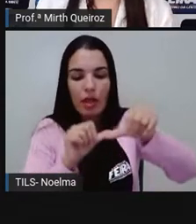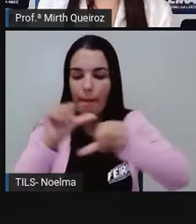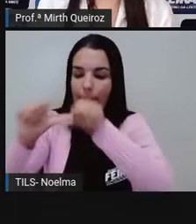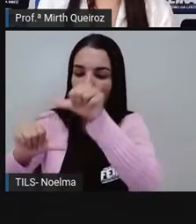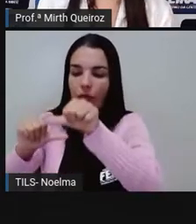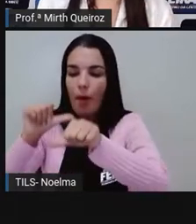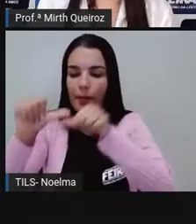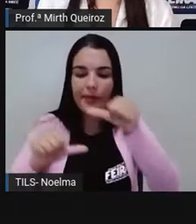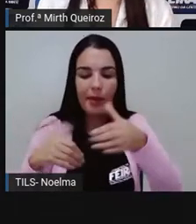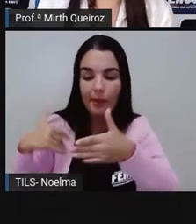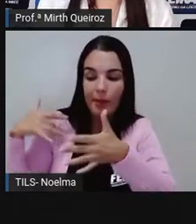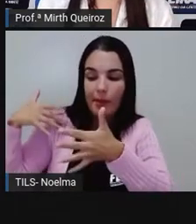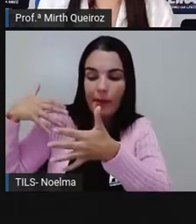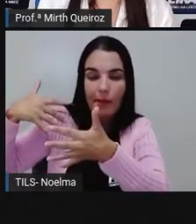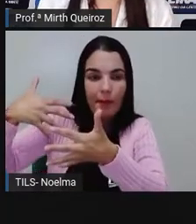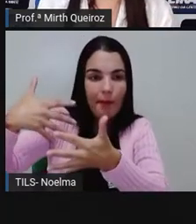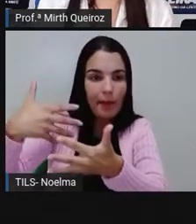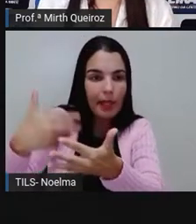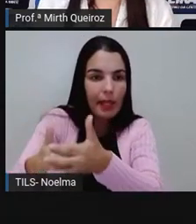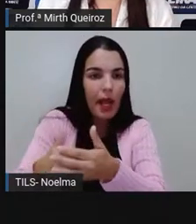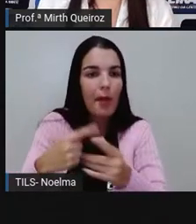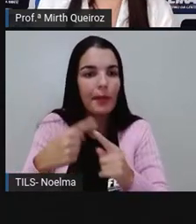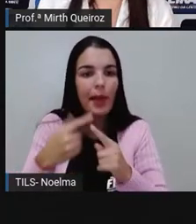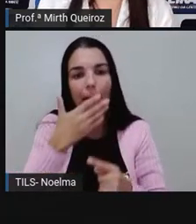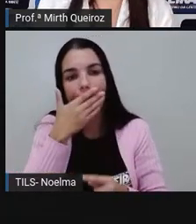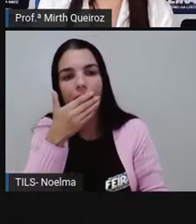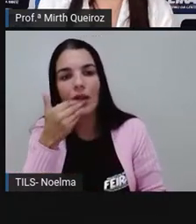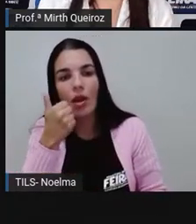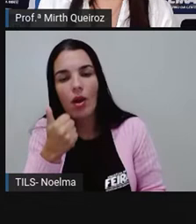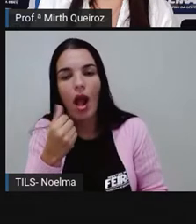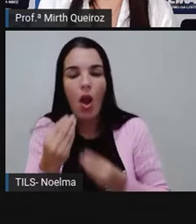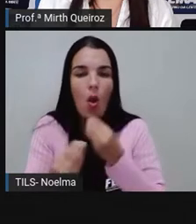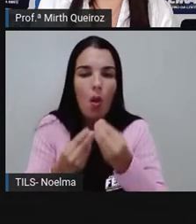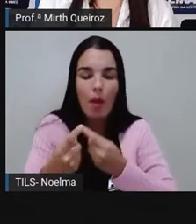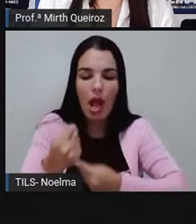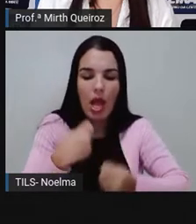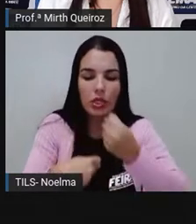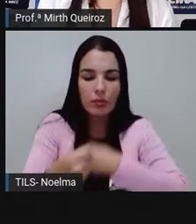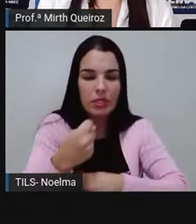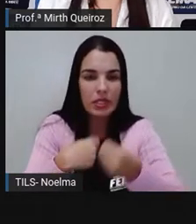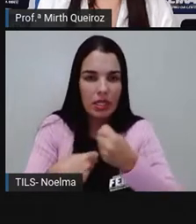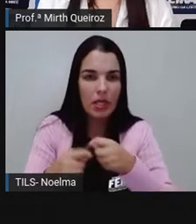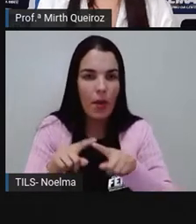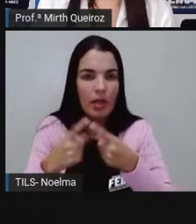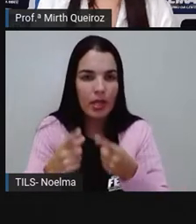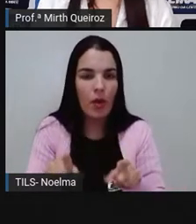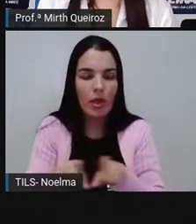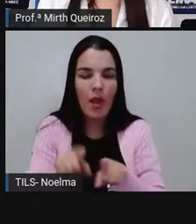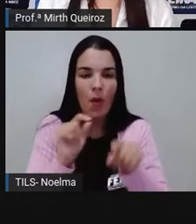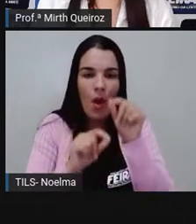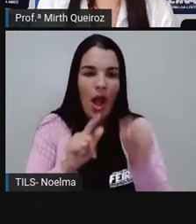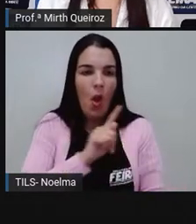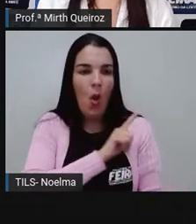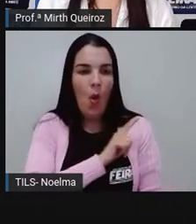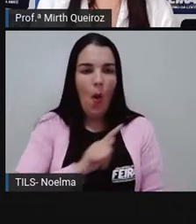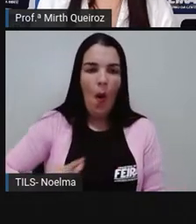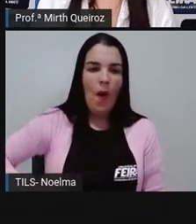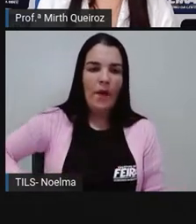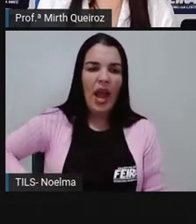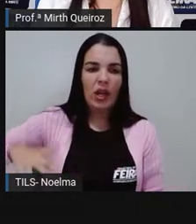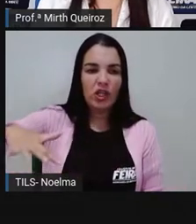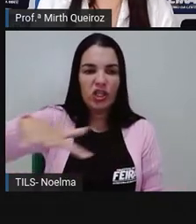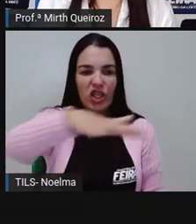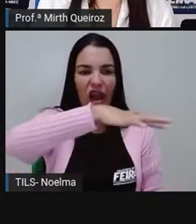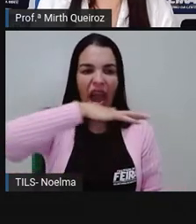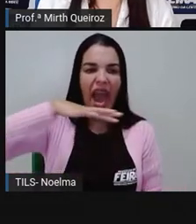longo do tempo, a fim de que se melhorasse esse sistema de administração. E aí surge o governo geral. O governo geral,